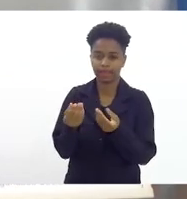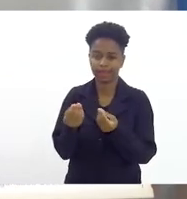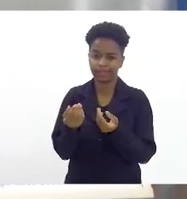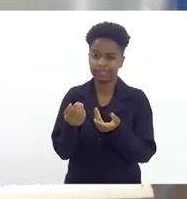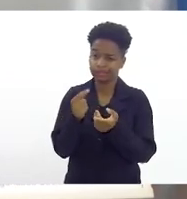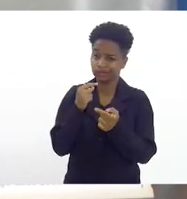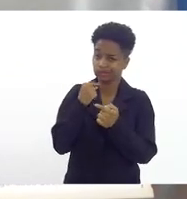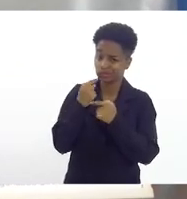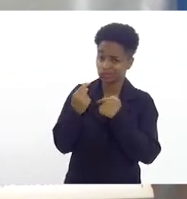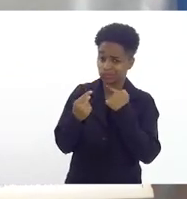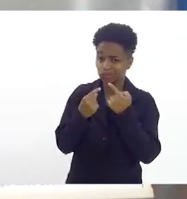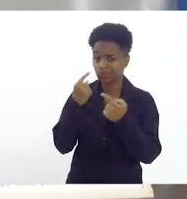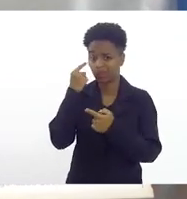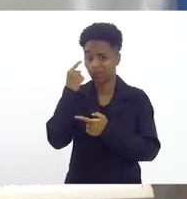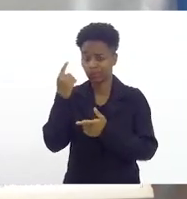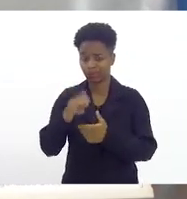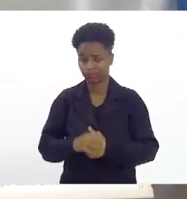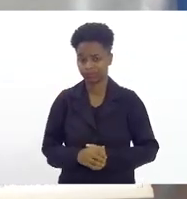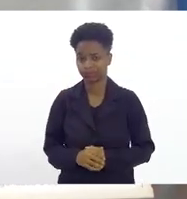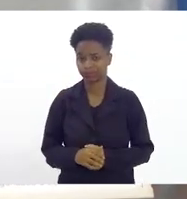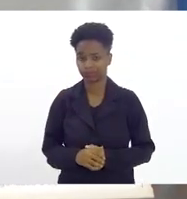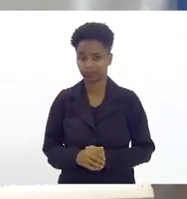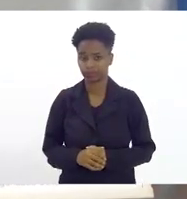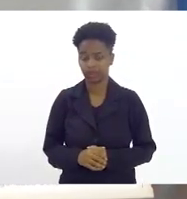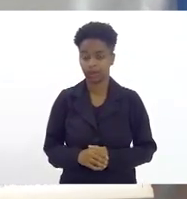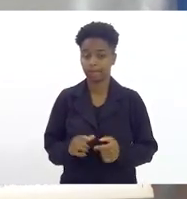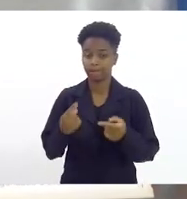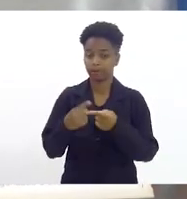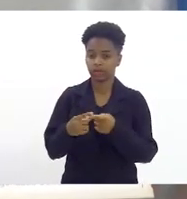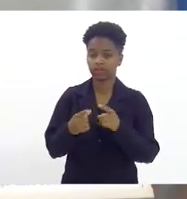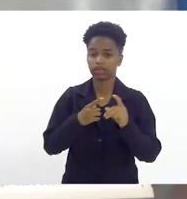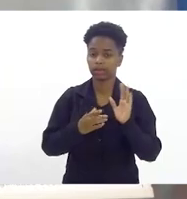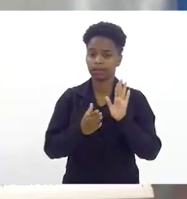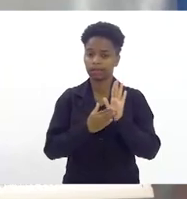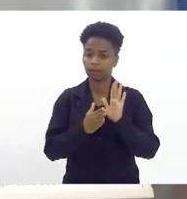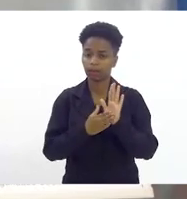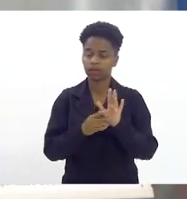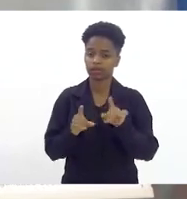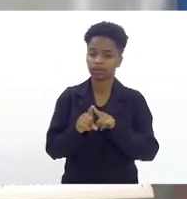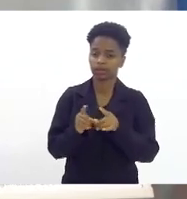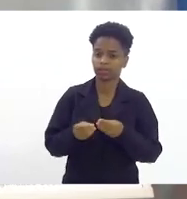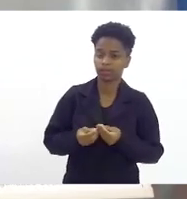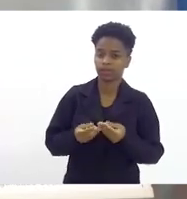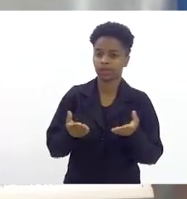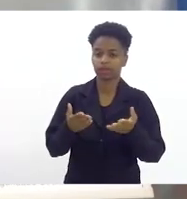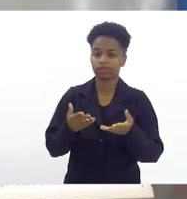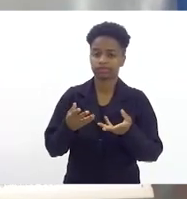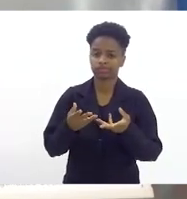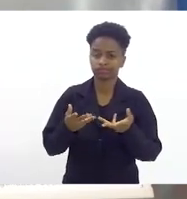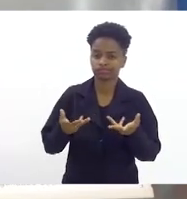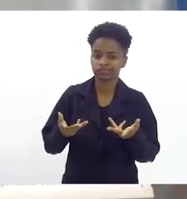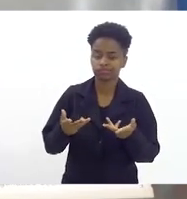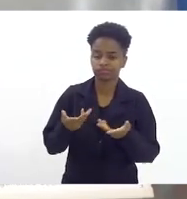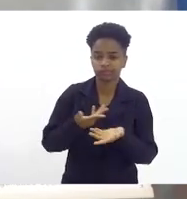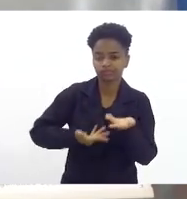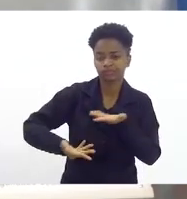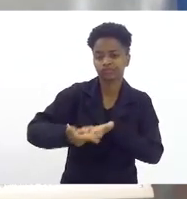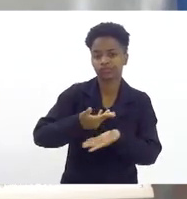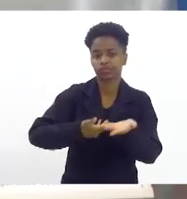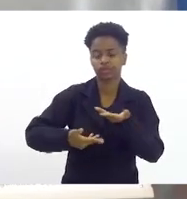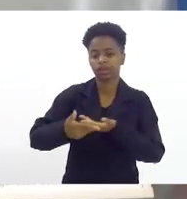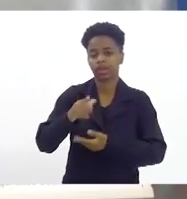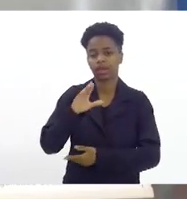questionáveis que proporcionaram propiciaram a fluidez desse capital e